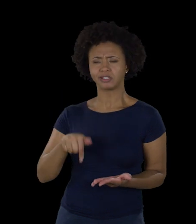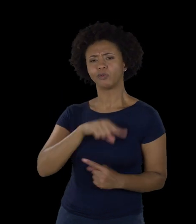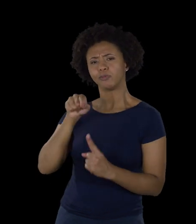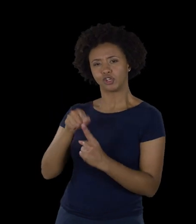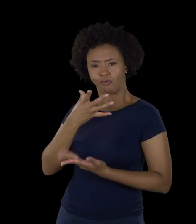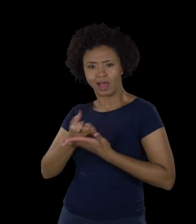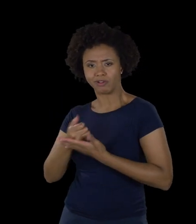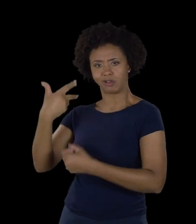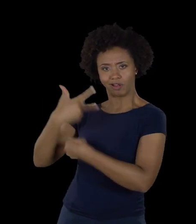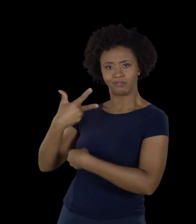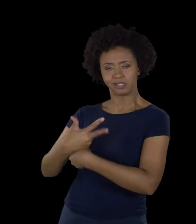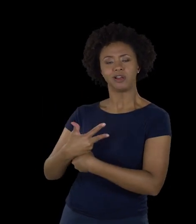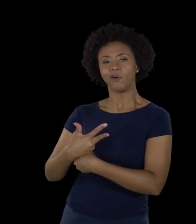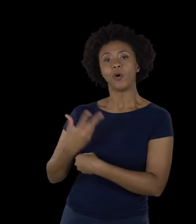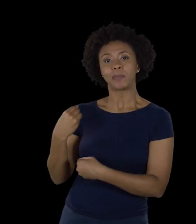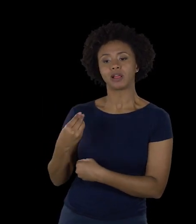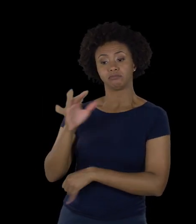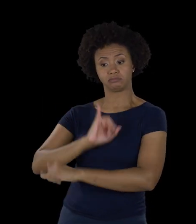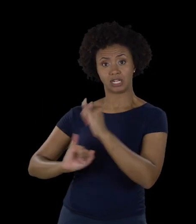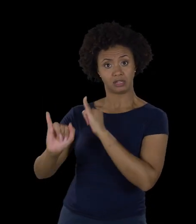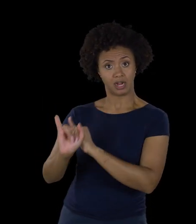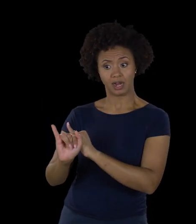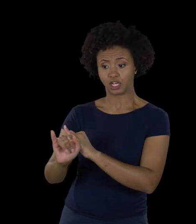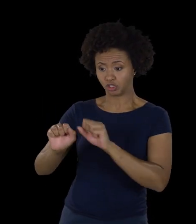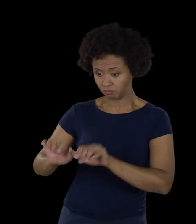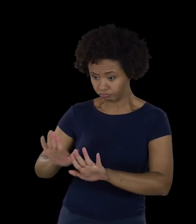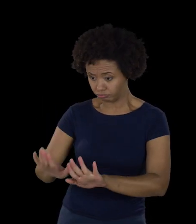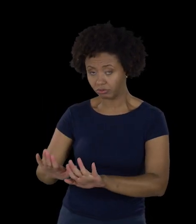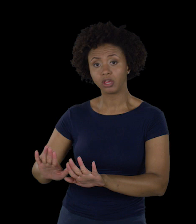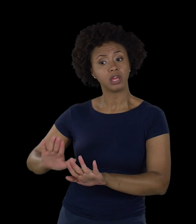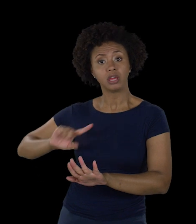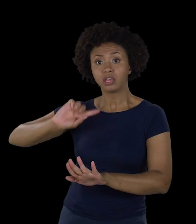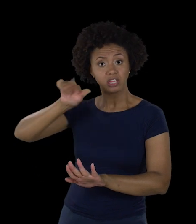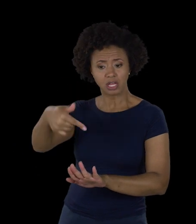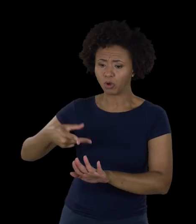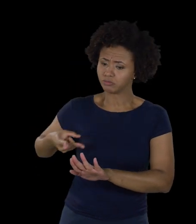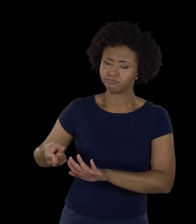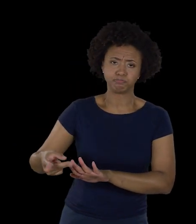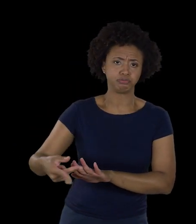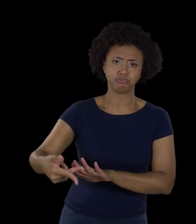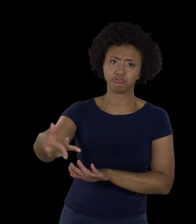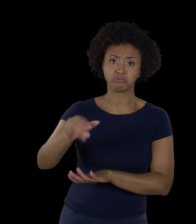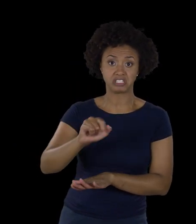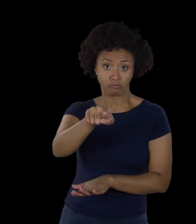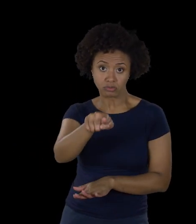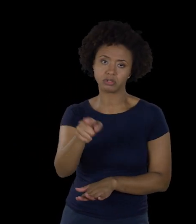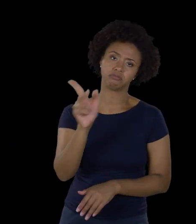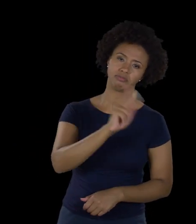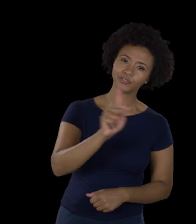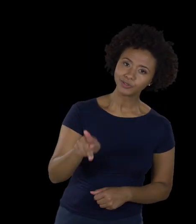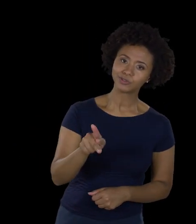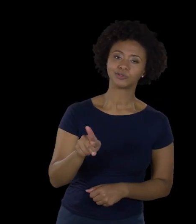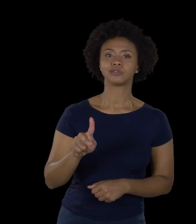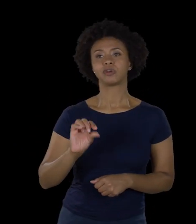gravação ela seja colocada na internet e fique disponibilizada a todos de uma maneira perene. Inclusive, se você for professor,